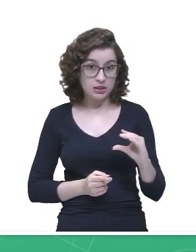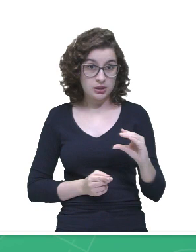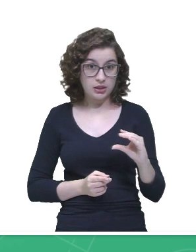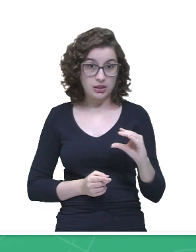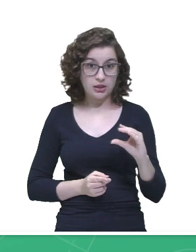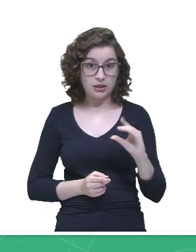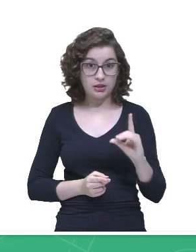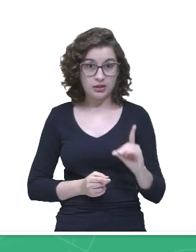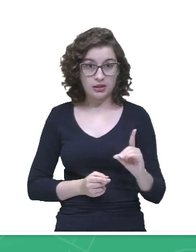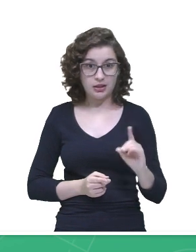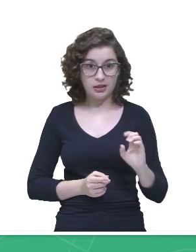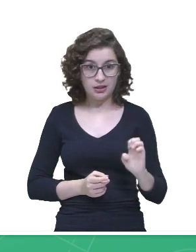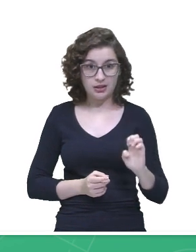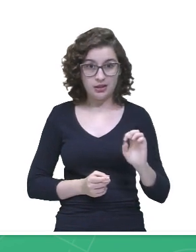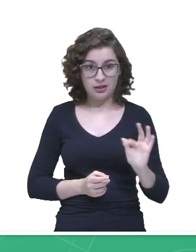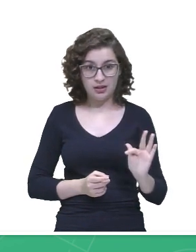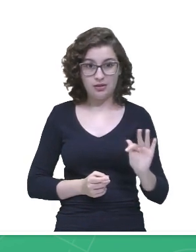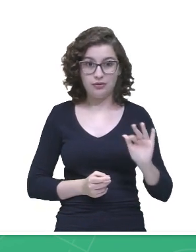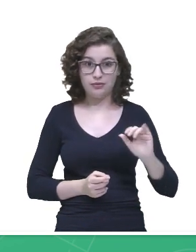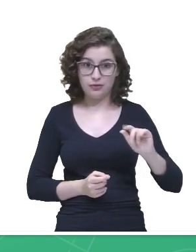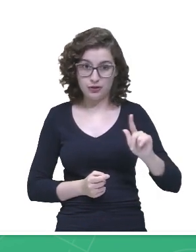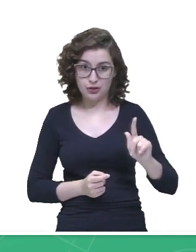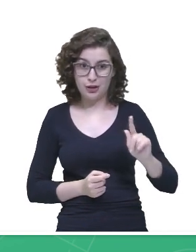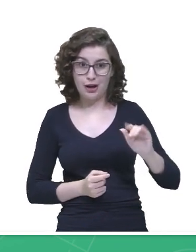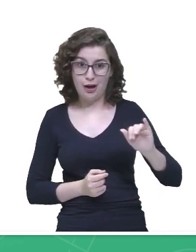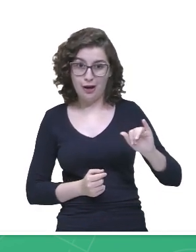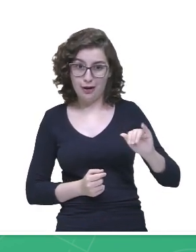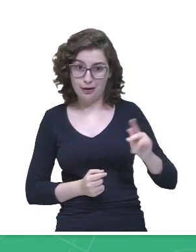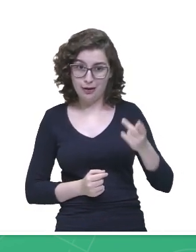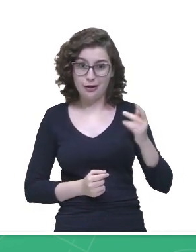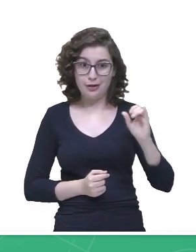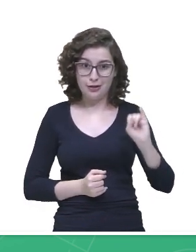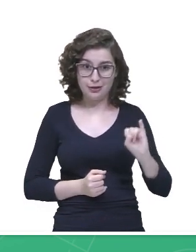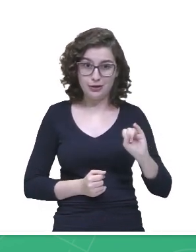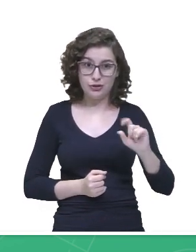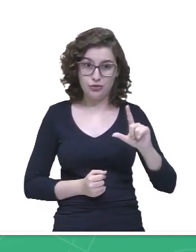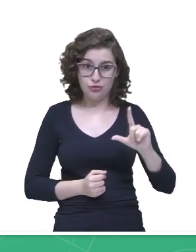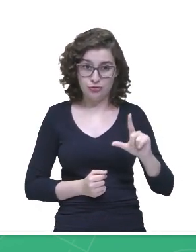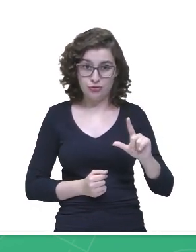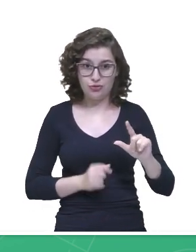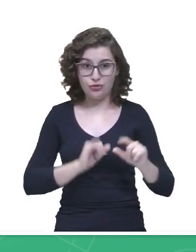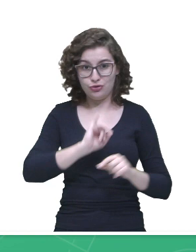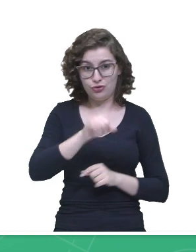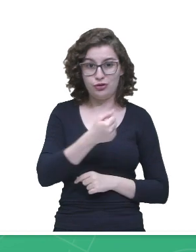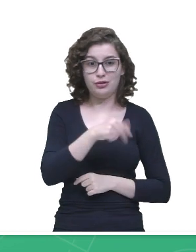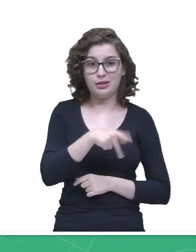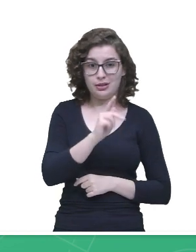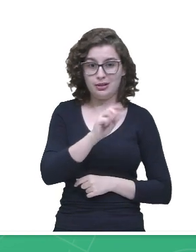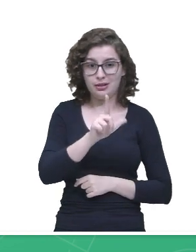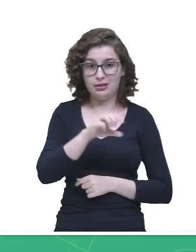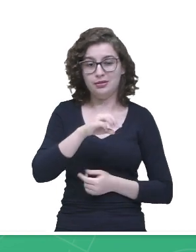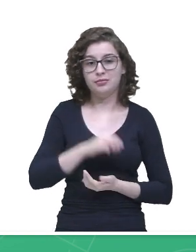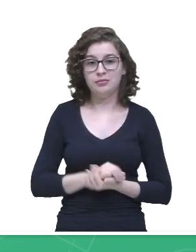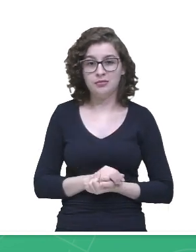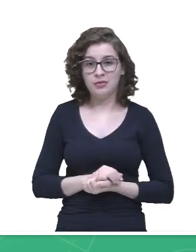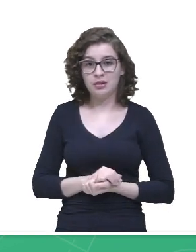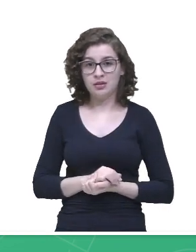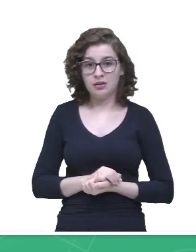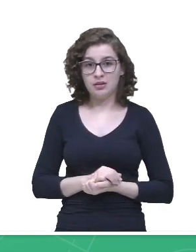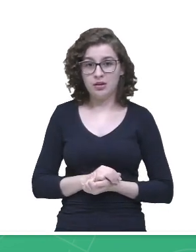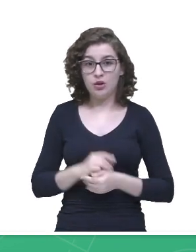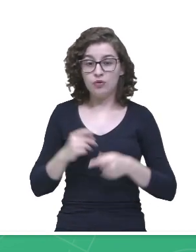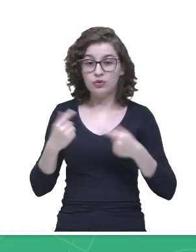E, F, G, H, I, J, K, L, até a L. E agora eu deixo com vocês.